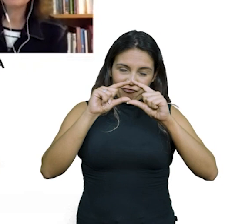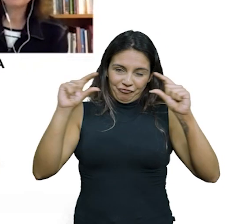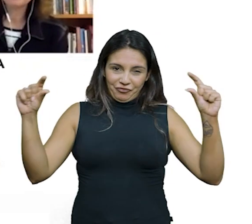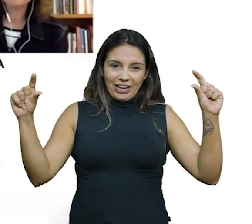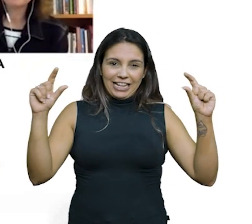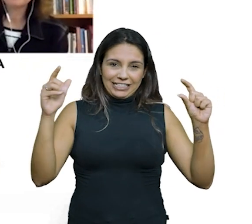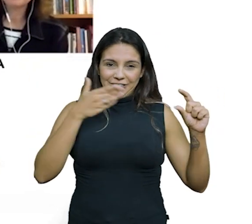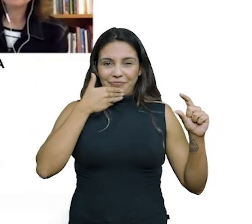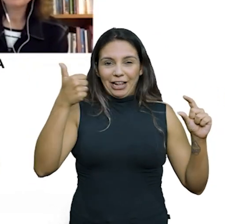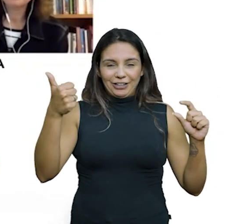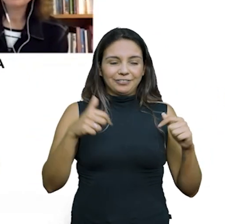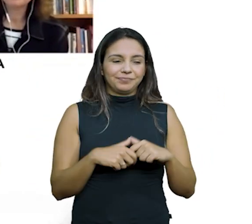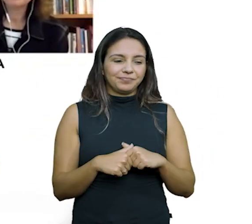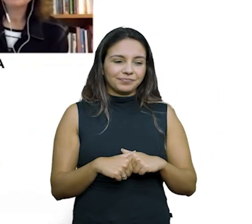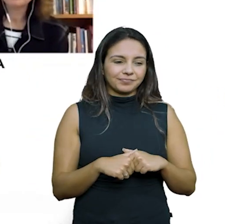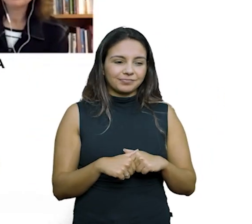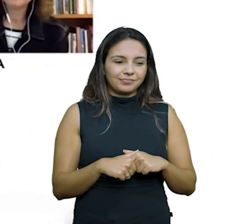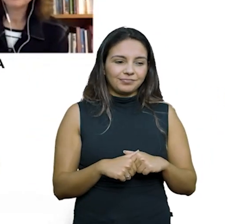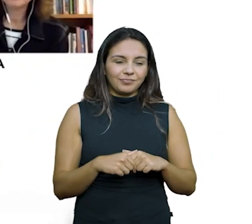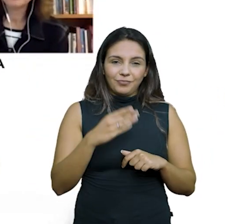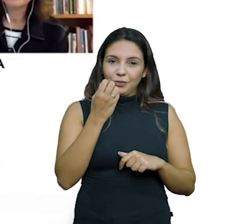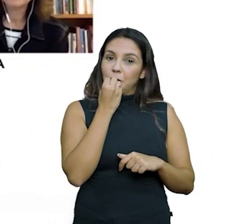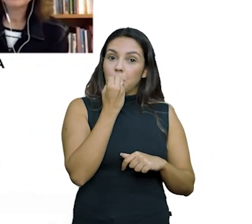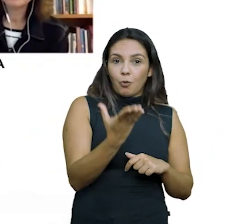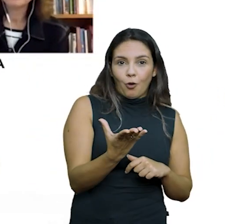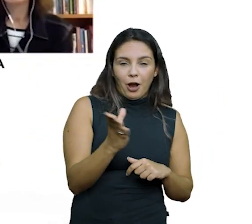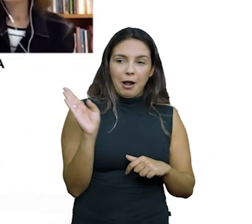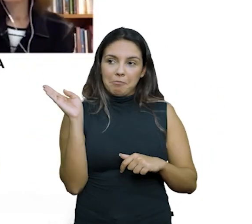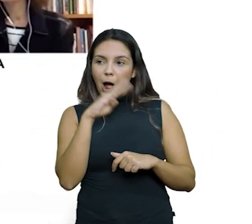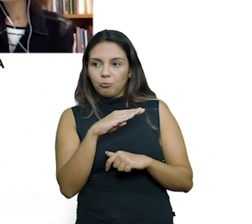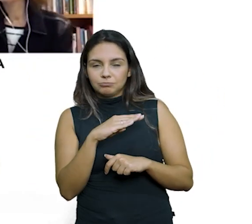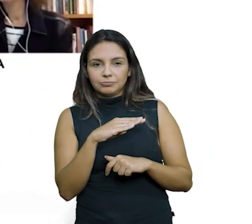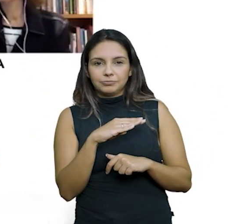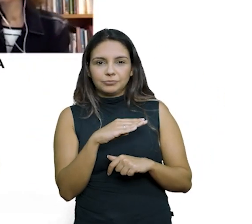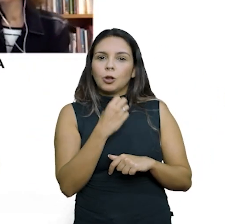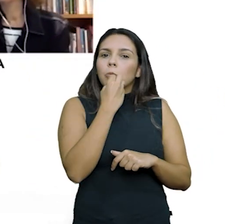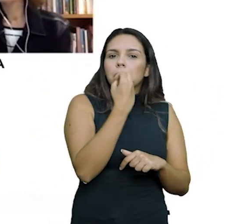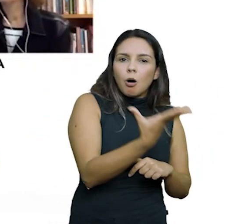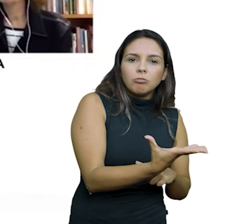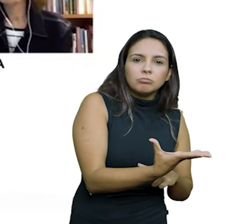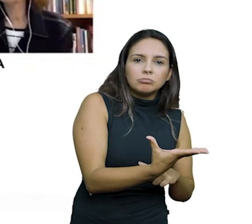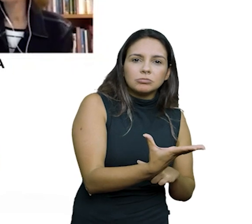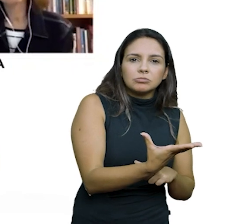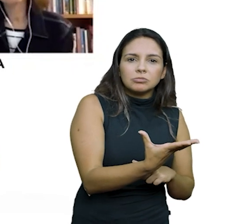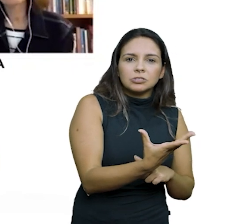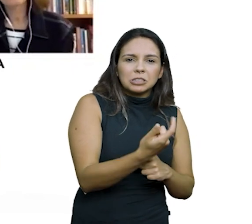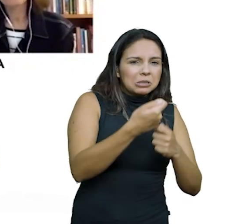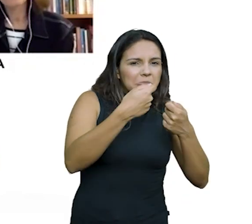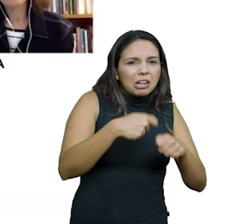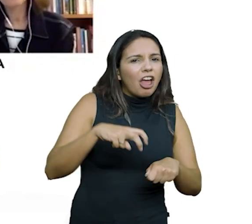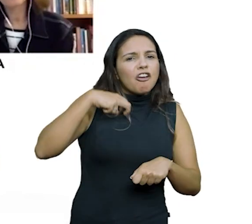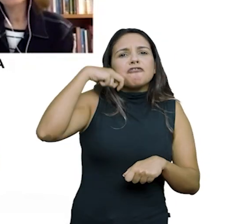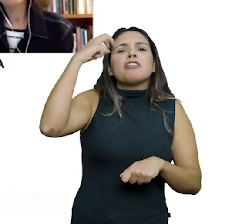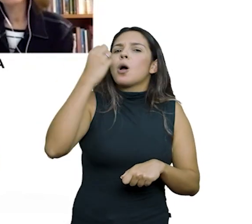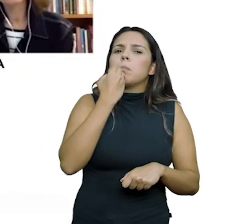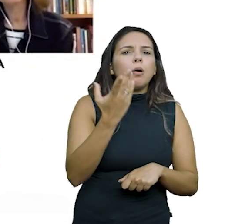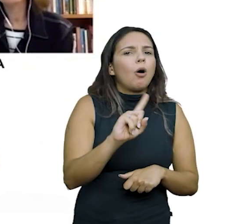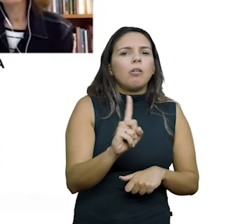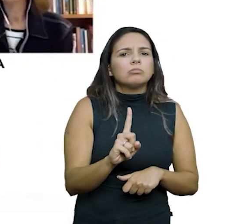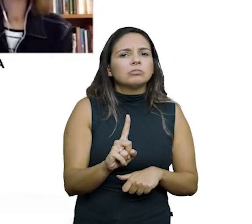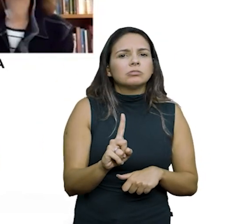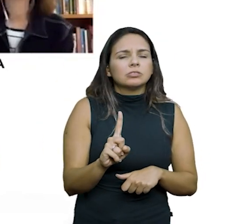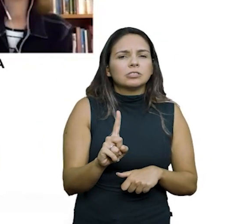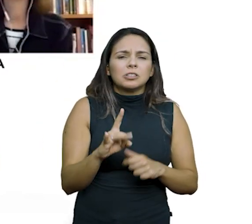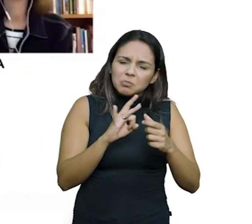Gil, maravilhosa, que ele falou agora há pouco sobre a bondade e a maldade, né? Que os bons não precisam ter vergonha de ser bons,